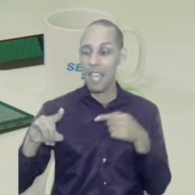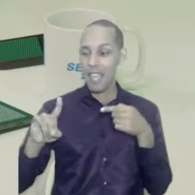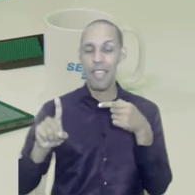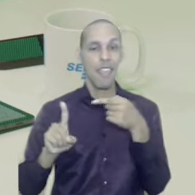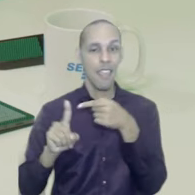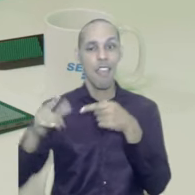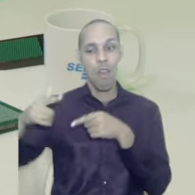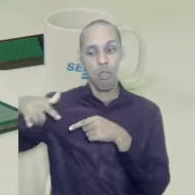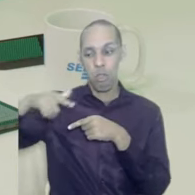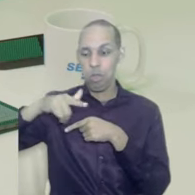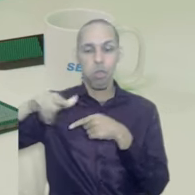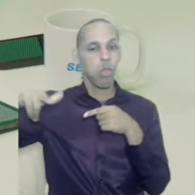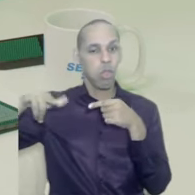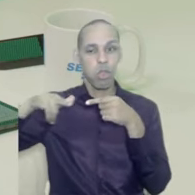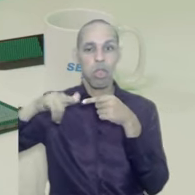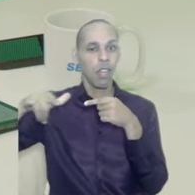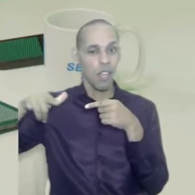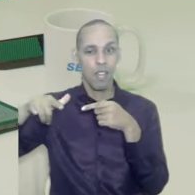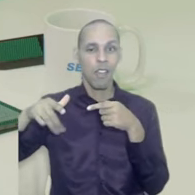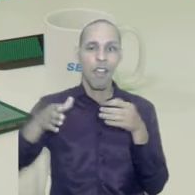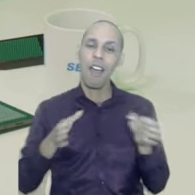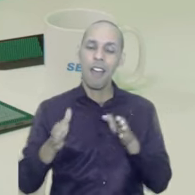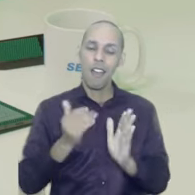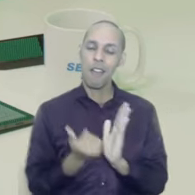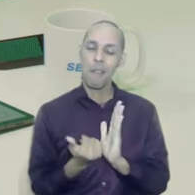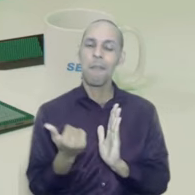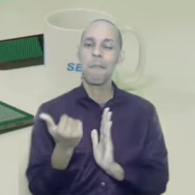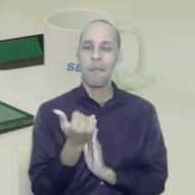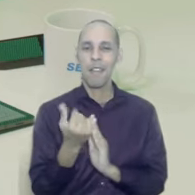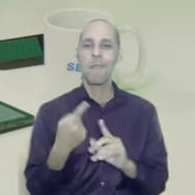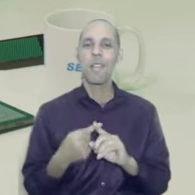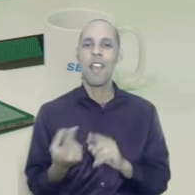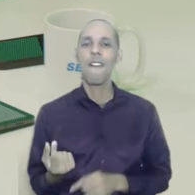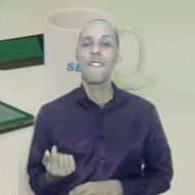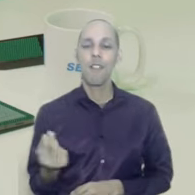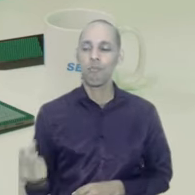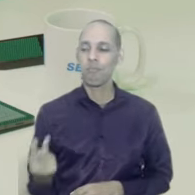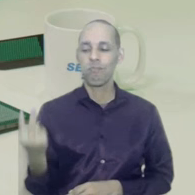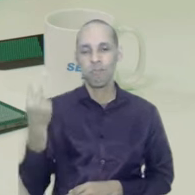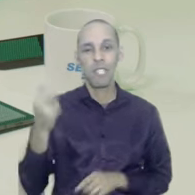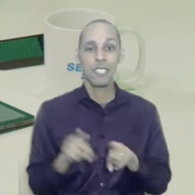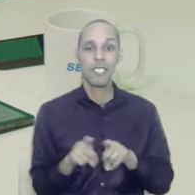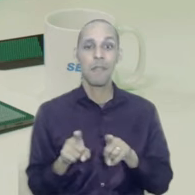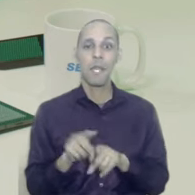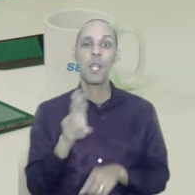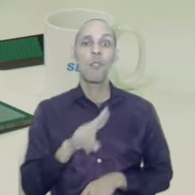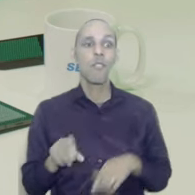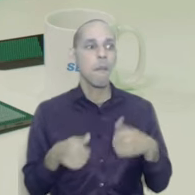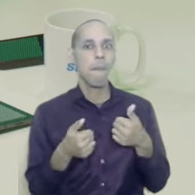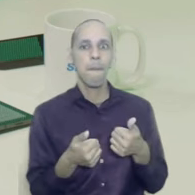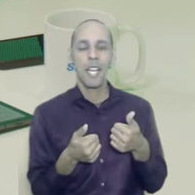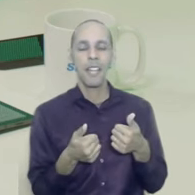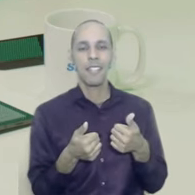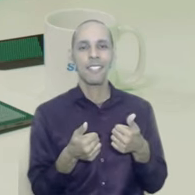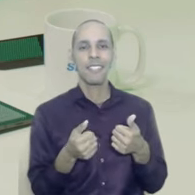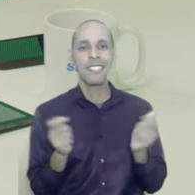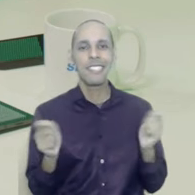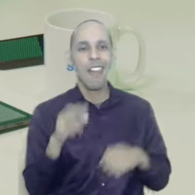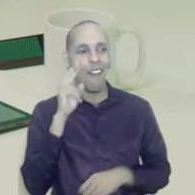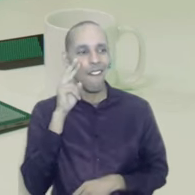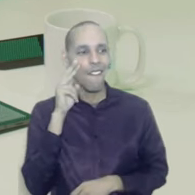tornando cada vez mais acessível tanto pelo valor mas principalmente pela aplicabilidade ali que a gente consegue enxergar o quanto de